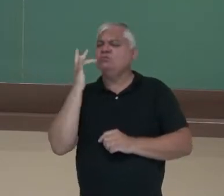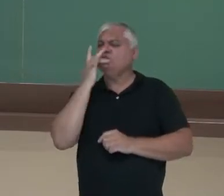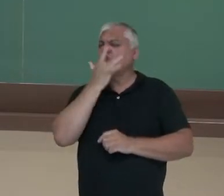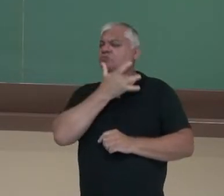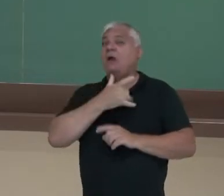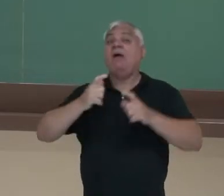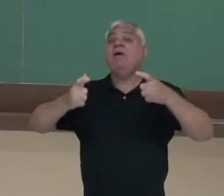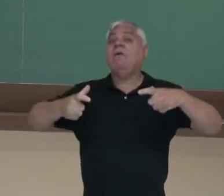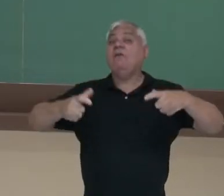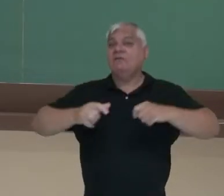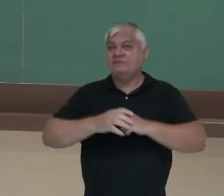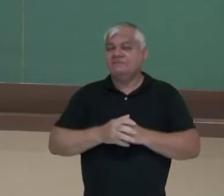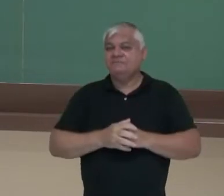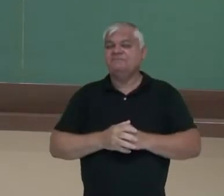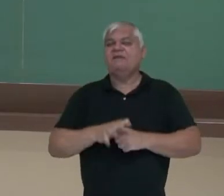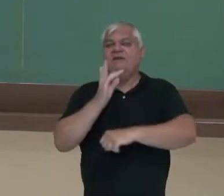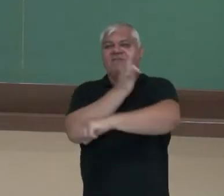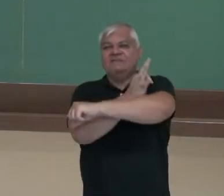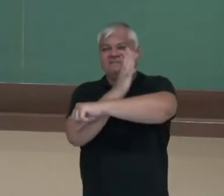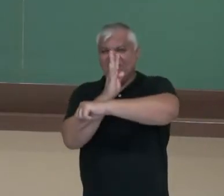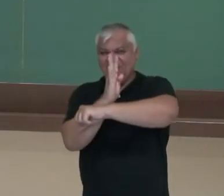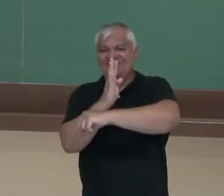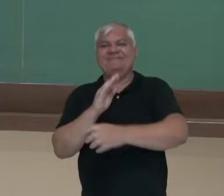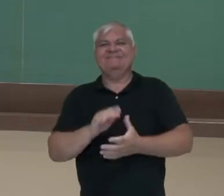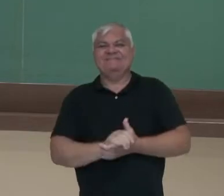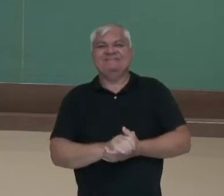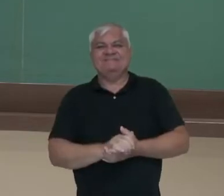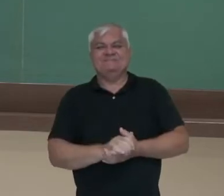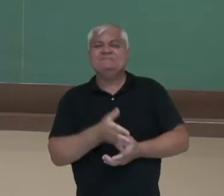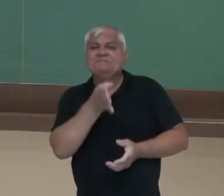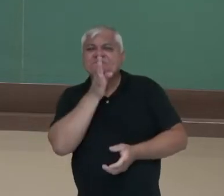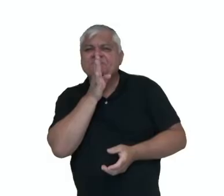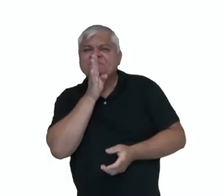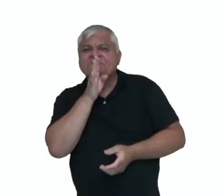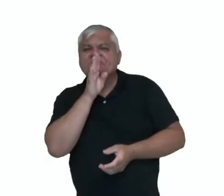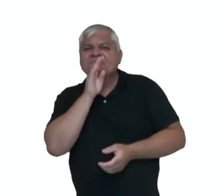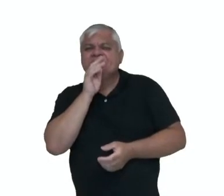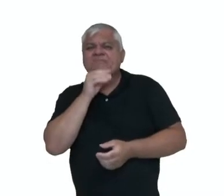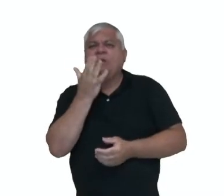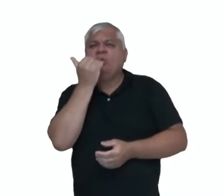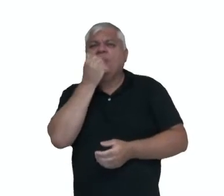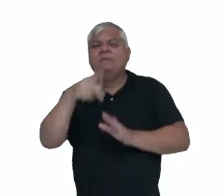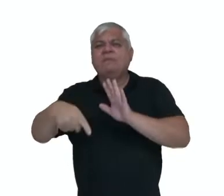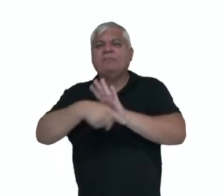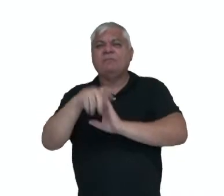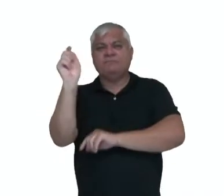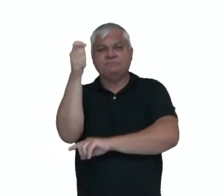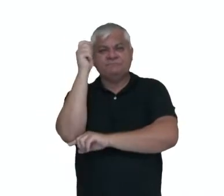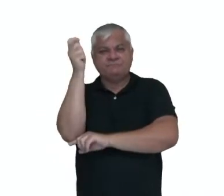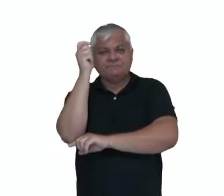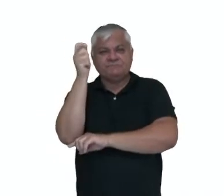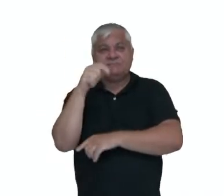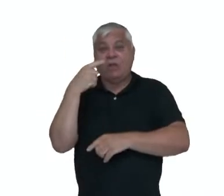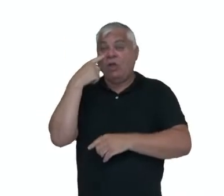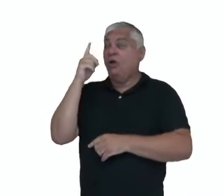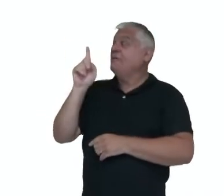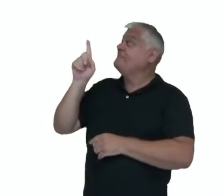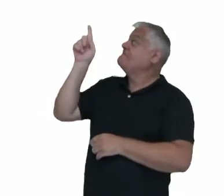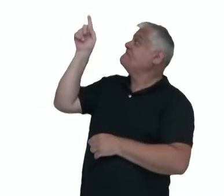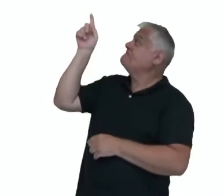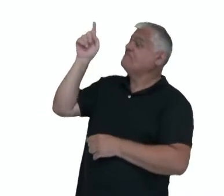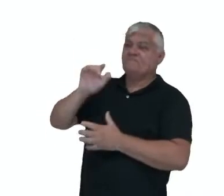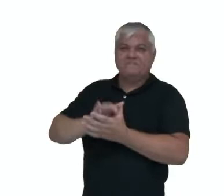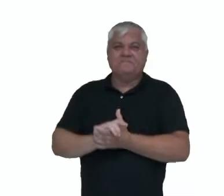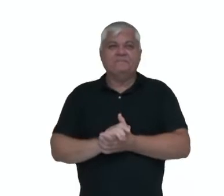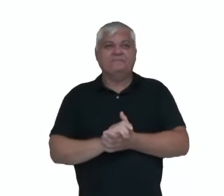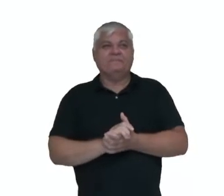onde? Francisco Beltrão. Muito bem! Você sabe qual é o prato típico do Rio Grande do Sul? Observando a ilustração ao lado, você conhece